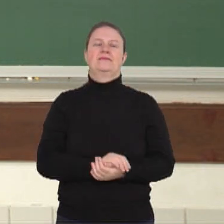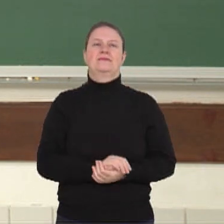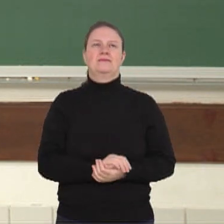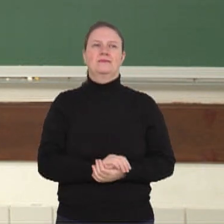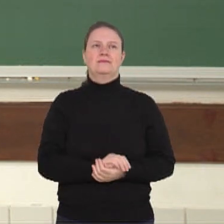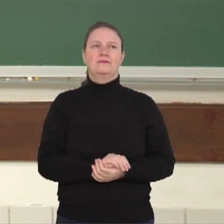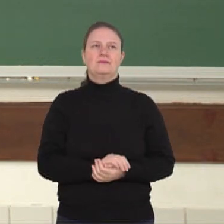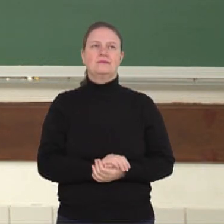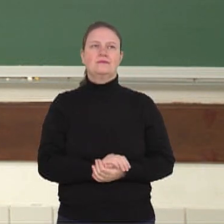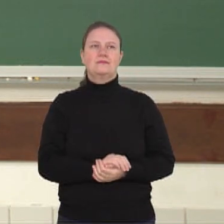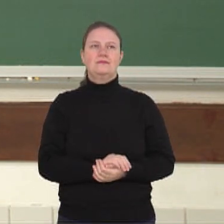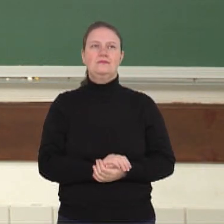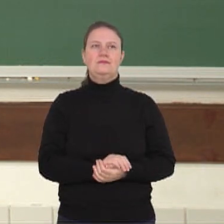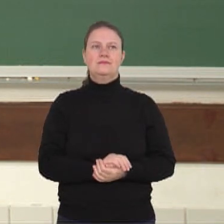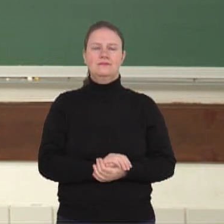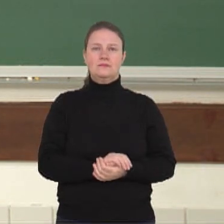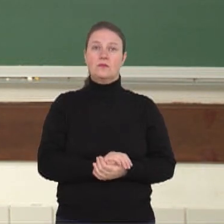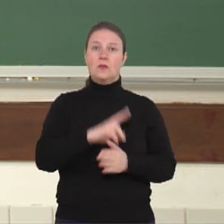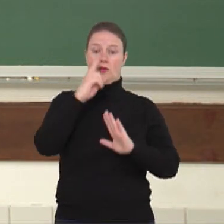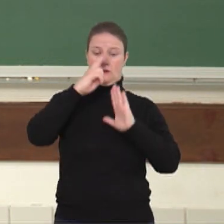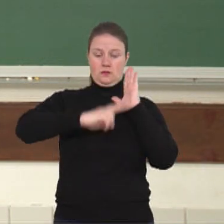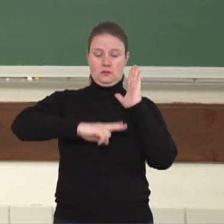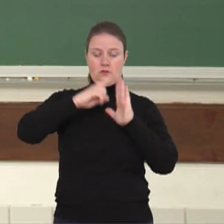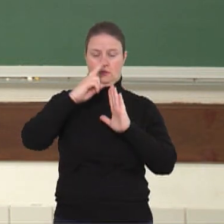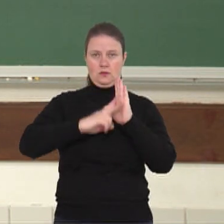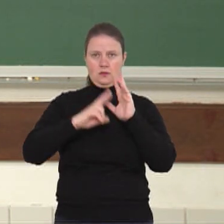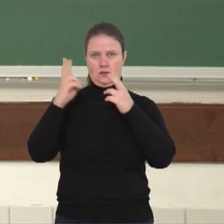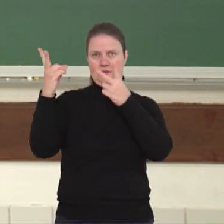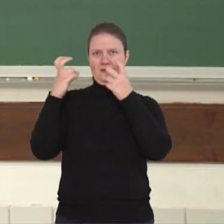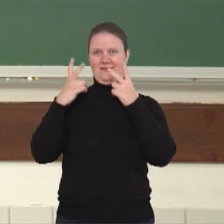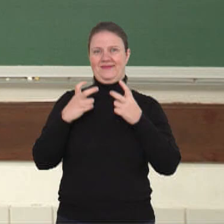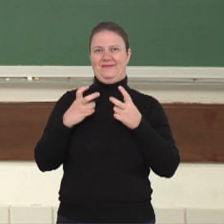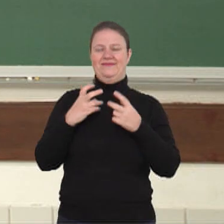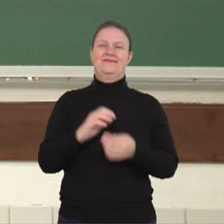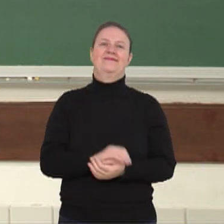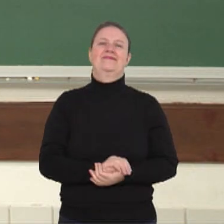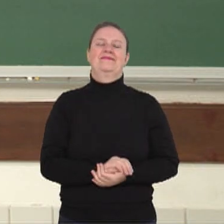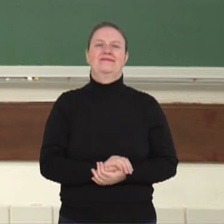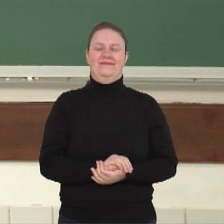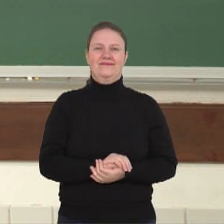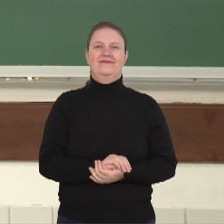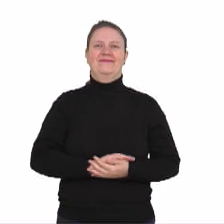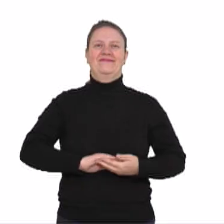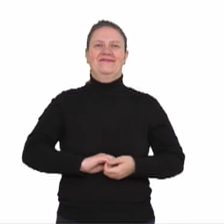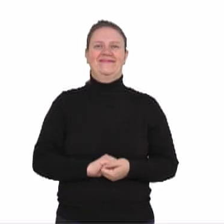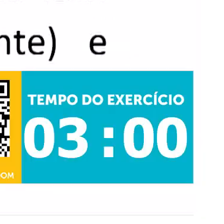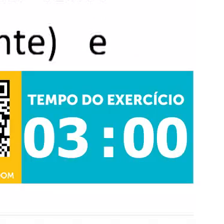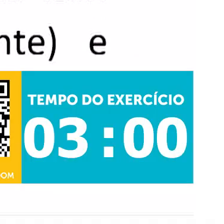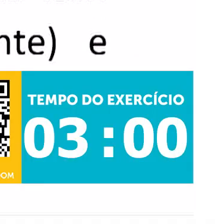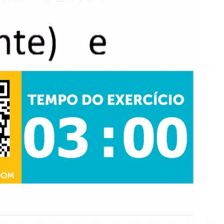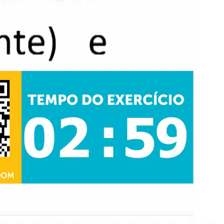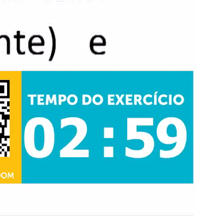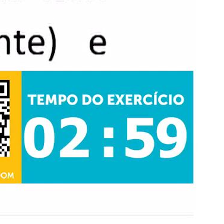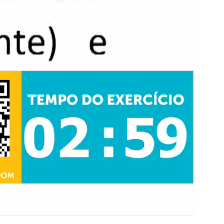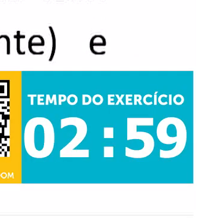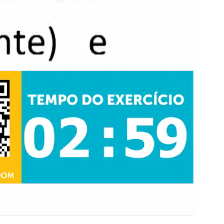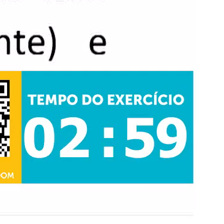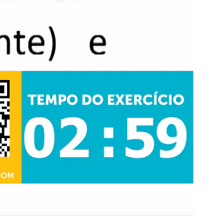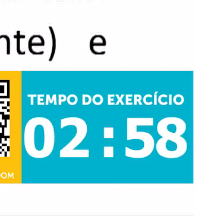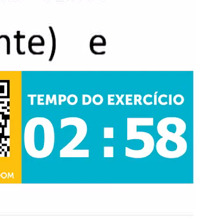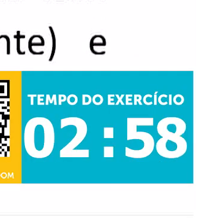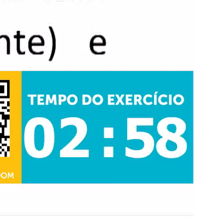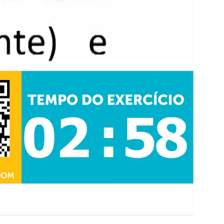você, vou dar um tempo para você ler e analisar, tá bom? Só um tempinho. Até mais.